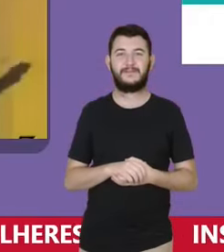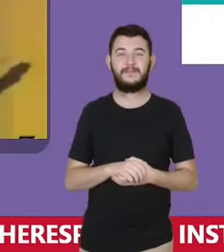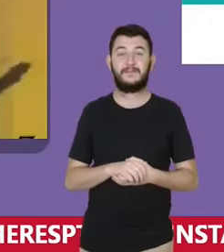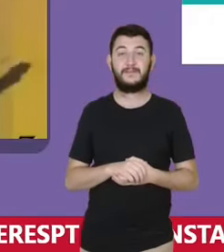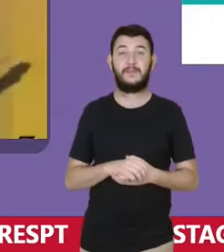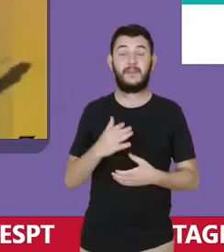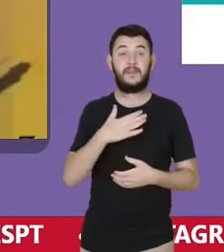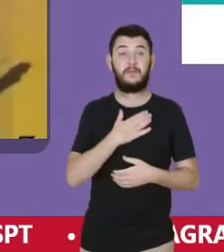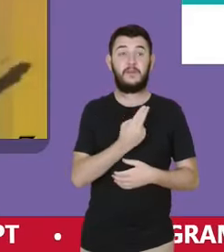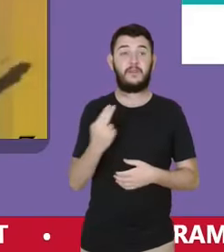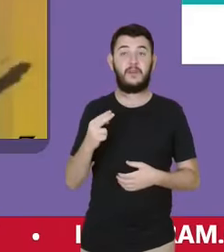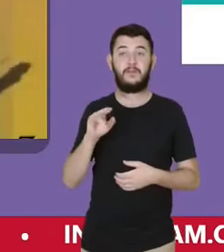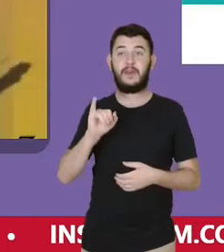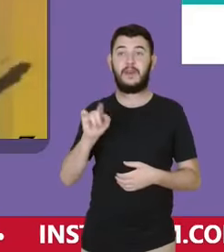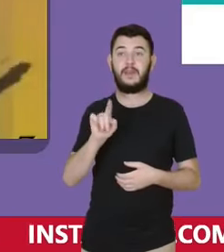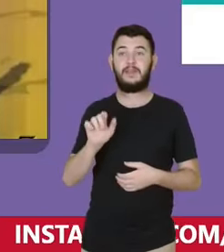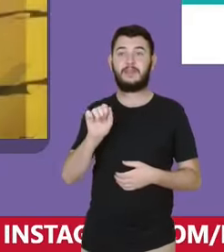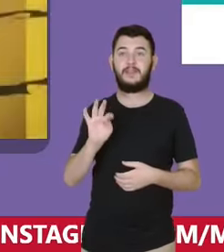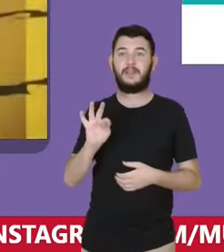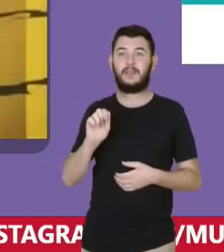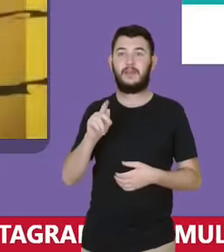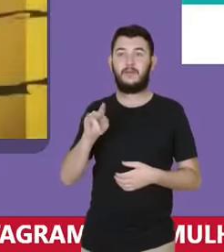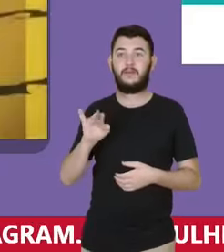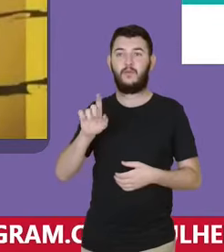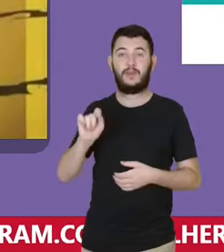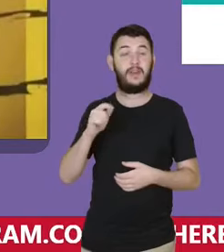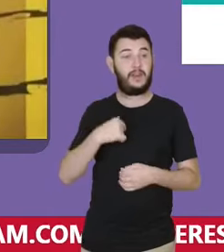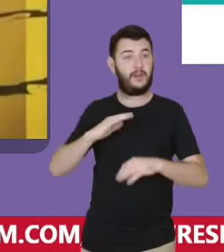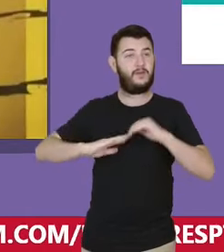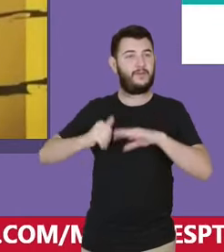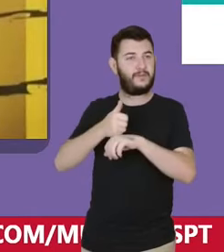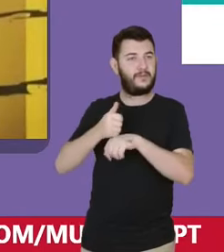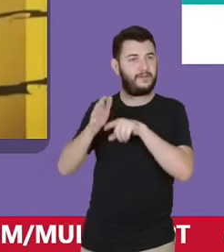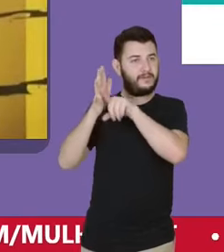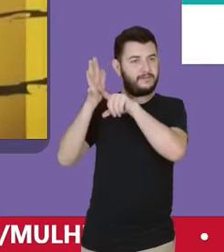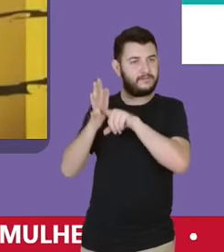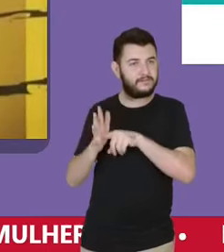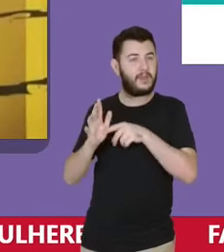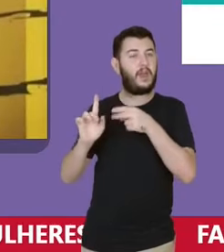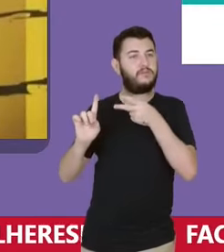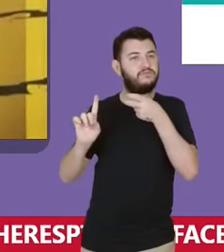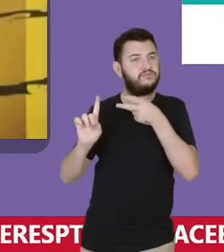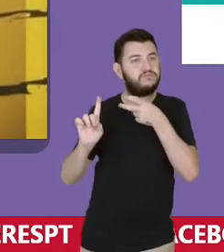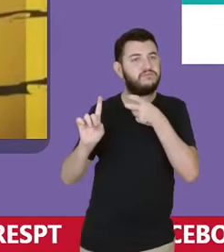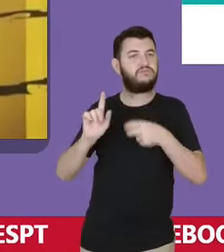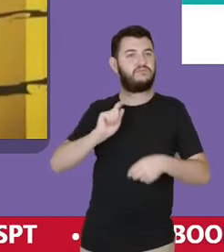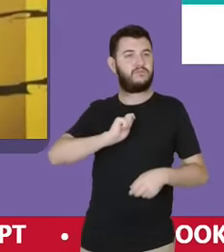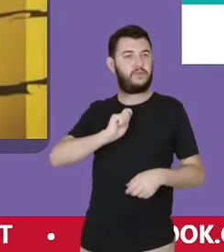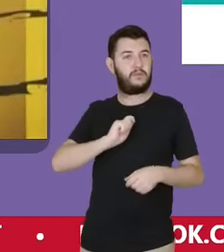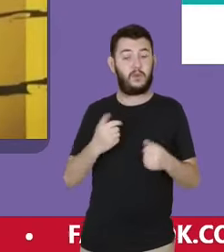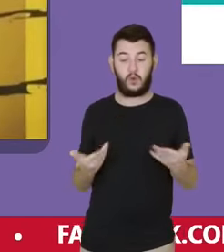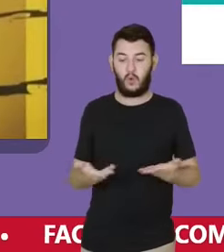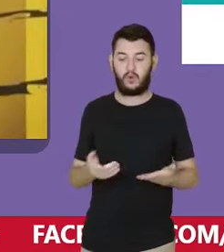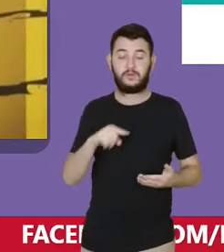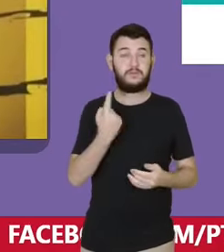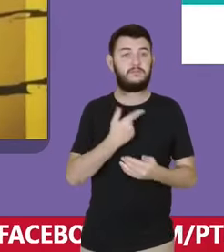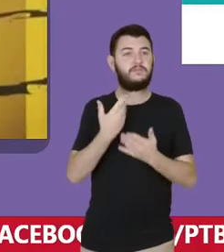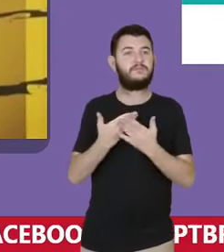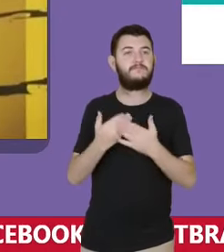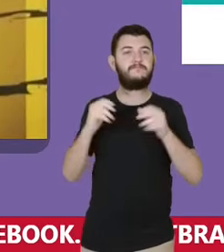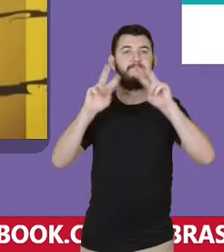Eu sou Isa Tapuia, sou antropóloga, e a nossa conversa, a nossa aula de hoje vai ser justamente sobre